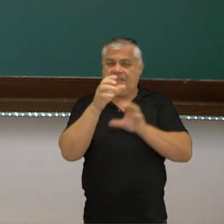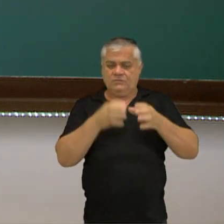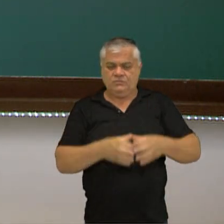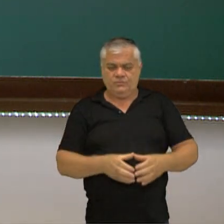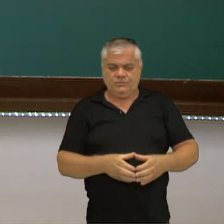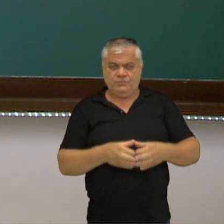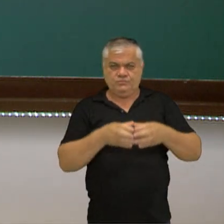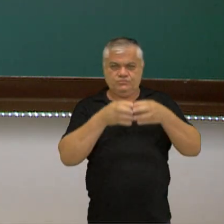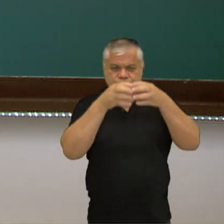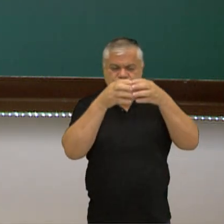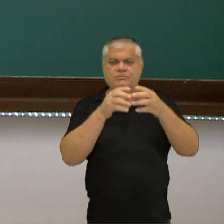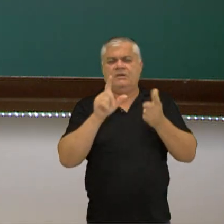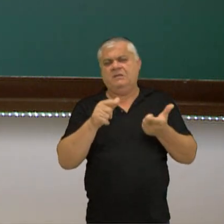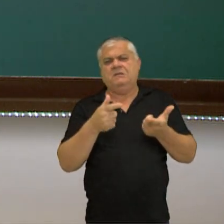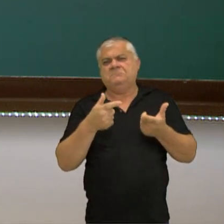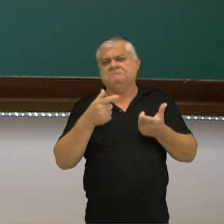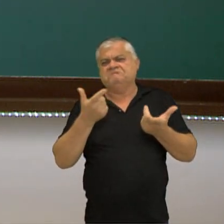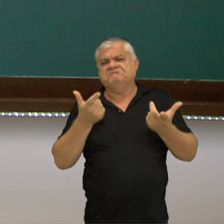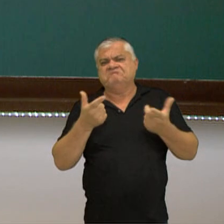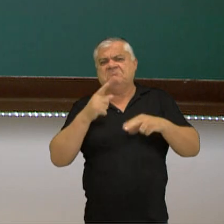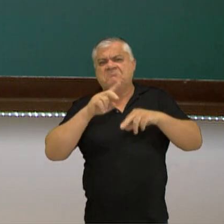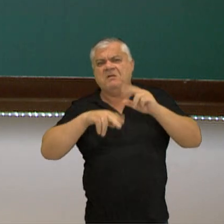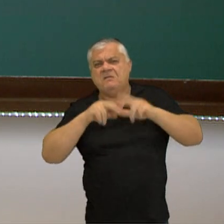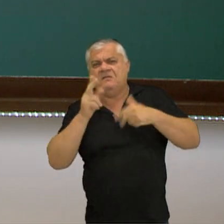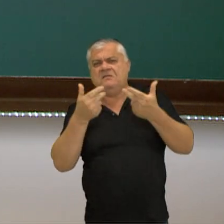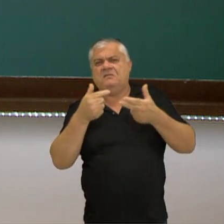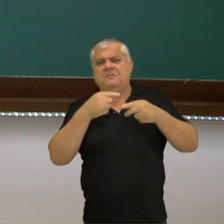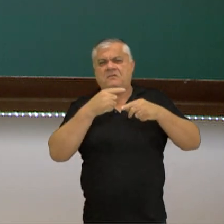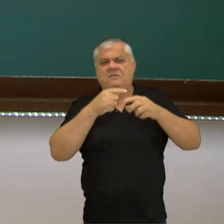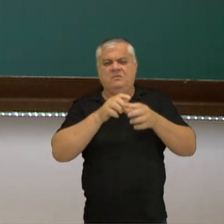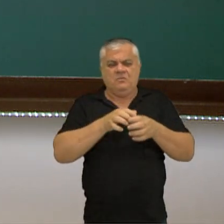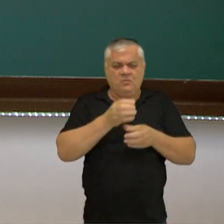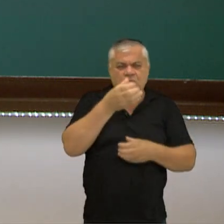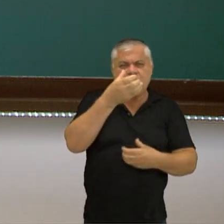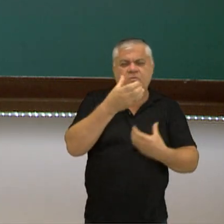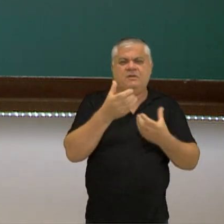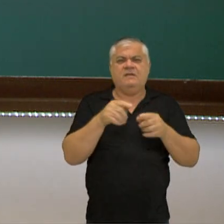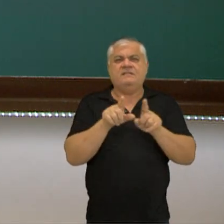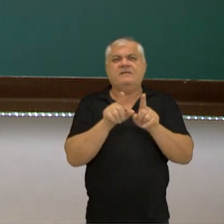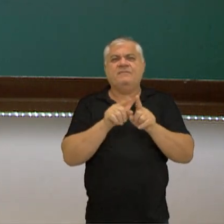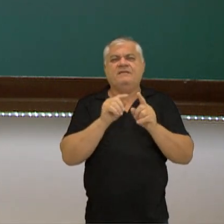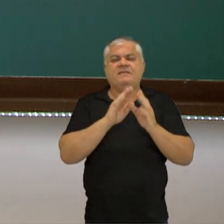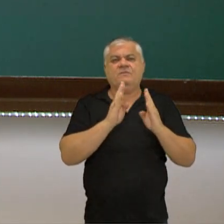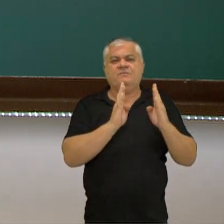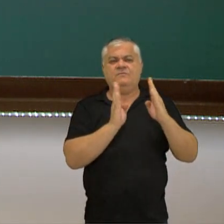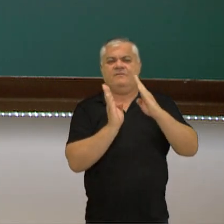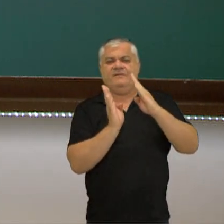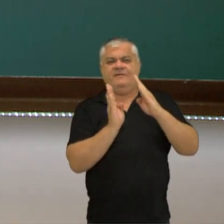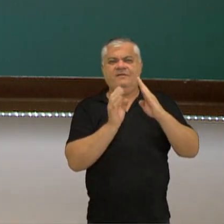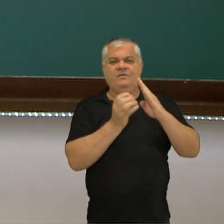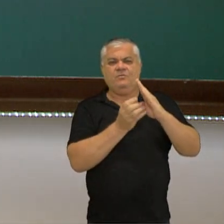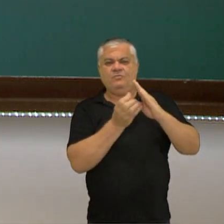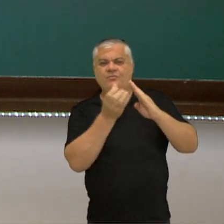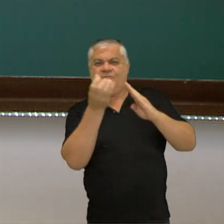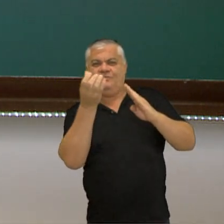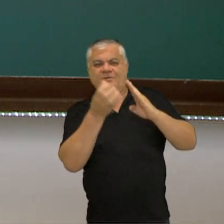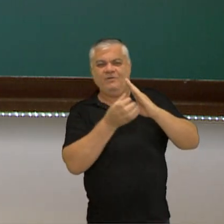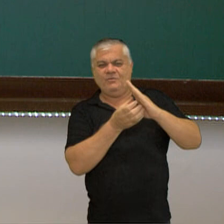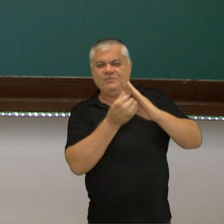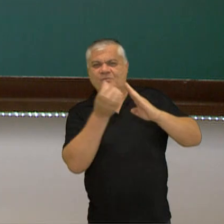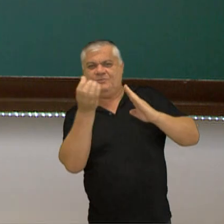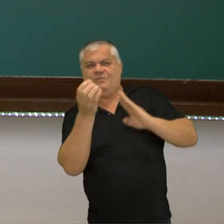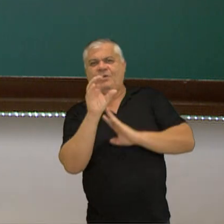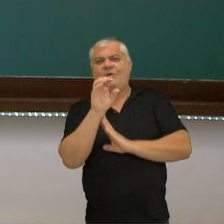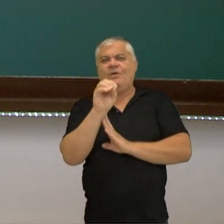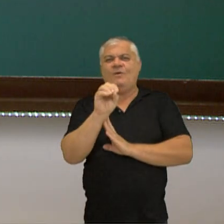são a maioria das embalagens são formados por cilindro reto, e o cilindro inclinado ou oblíquo, depende da